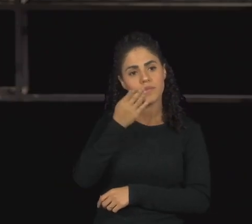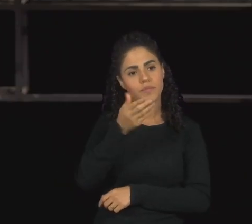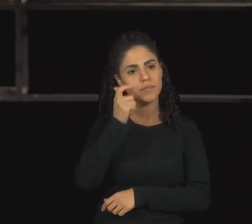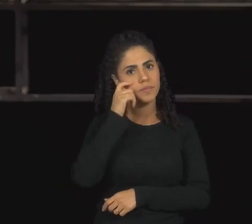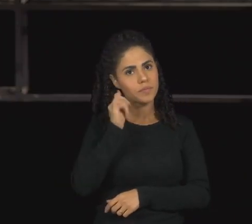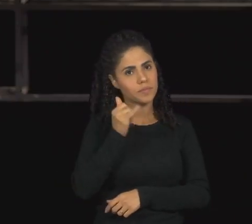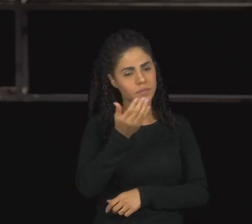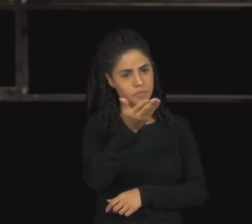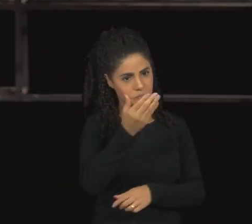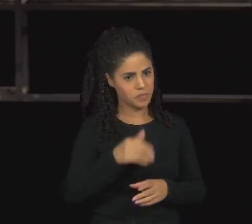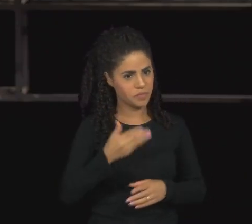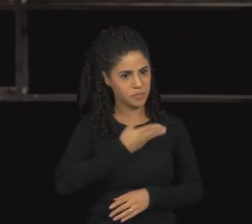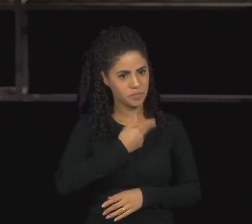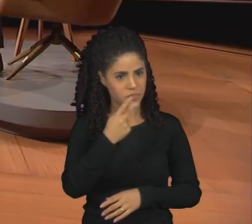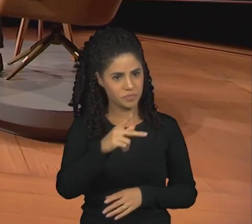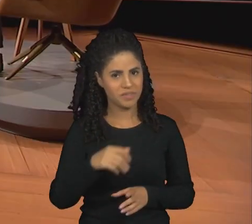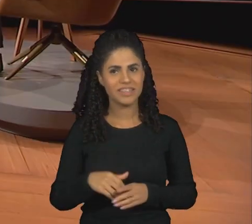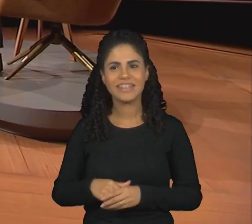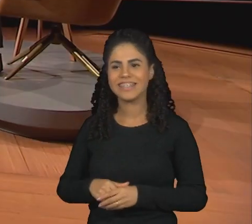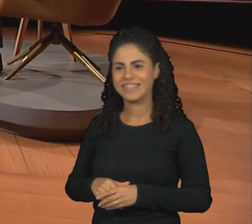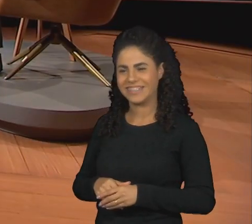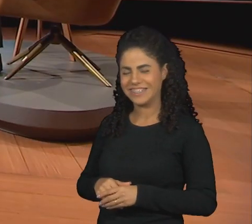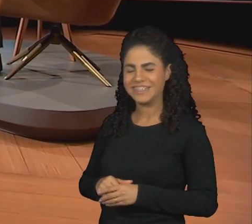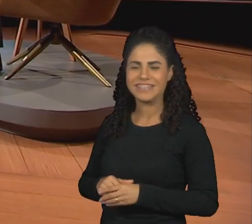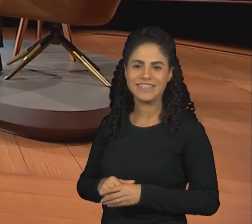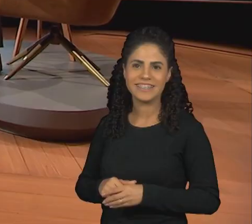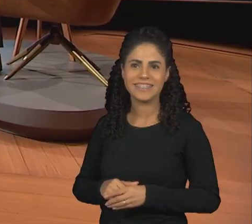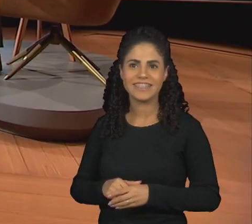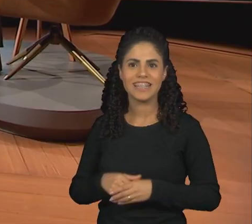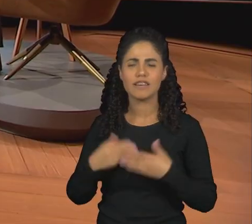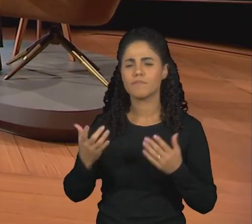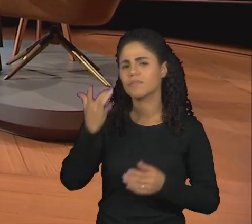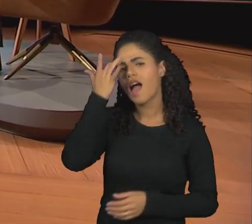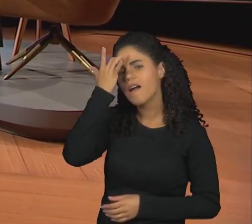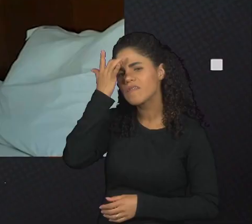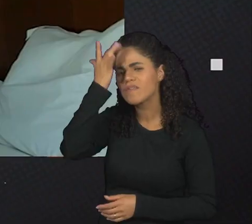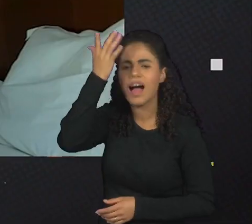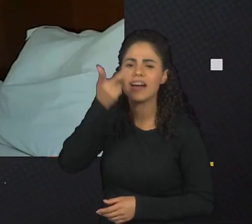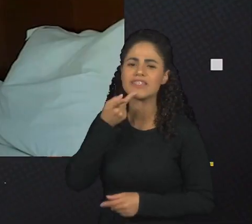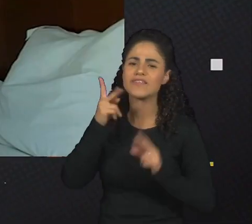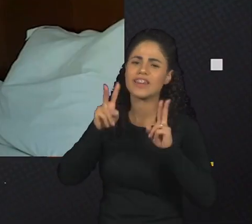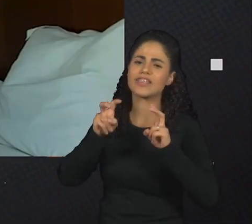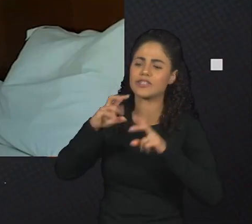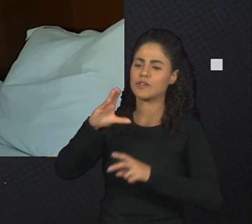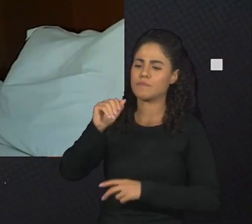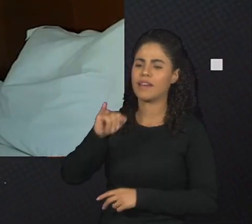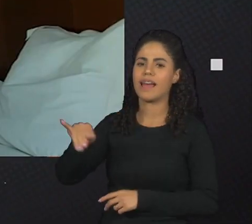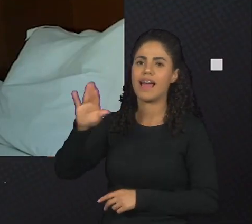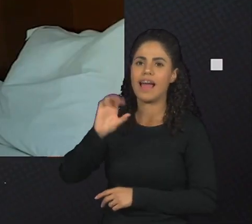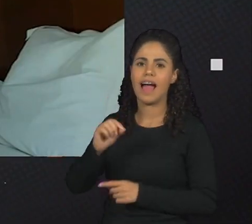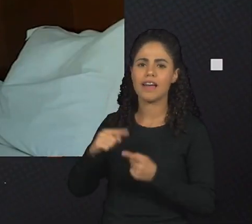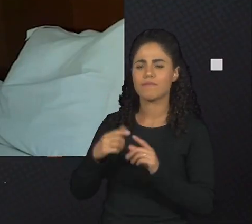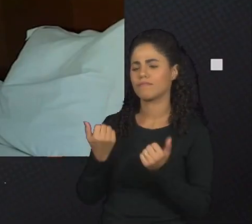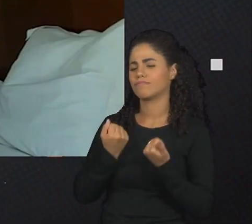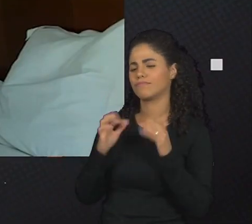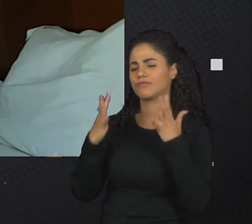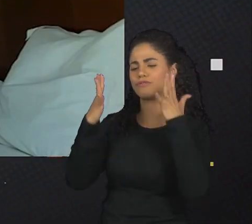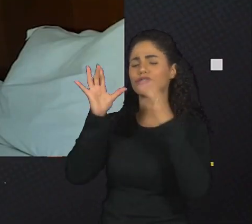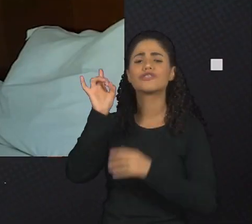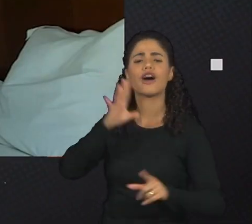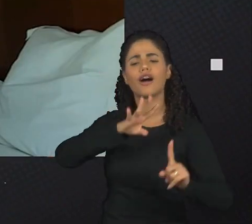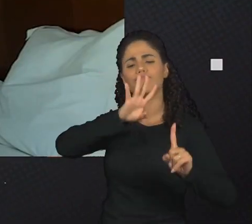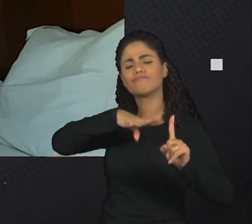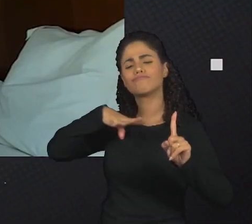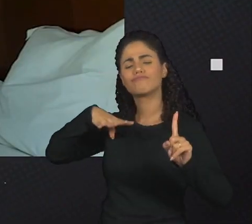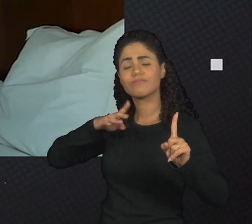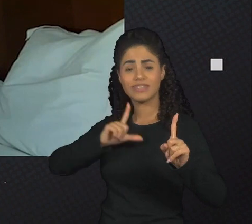recado aí do seu parceiro de palco. Ah, que beleza. É muito fácil para mim falar do Caio Prado, porque eu só tenho elogios a ele,